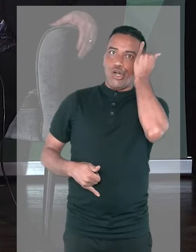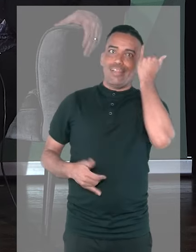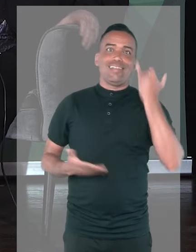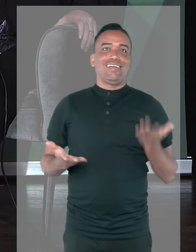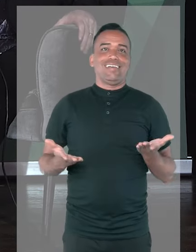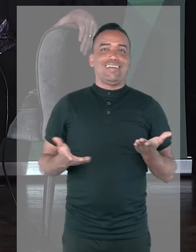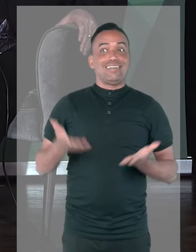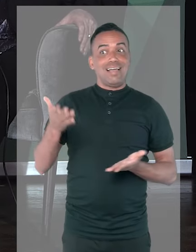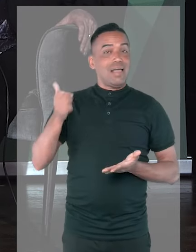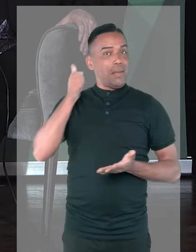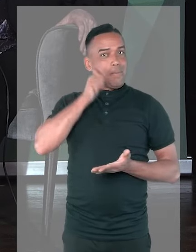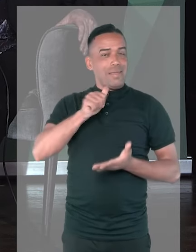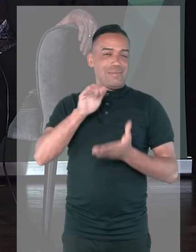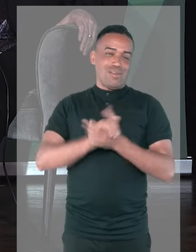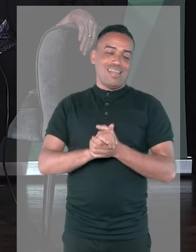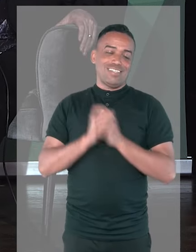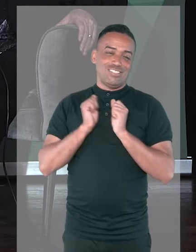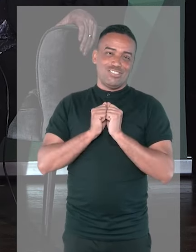está